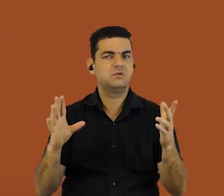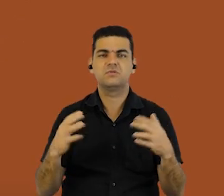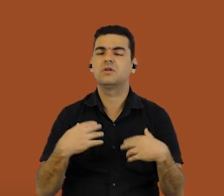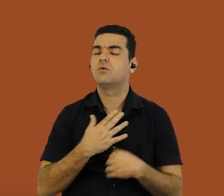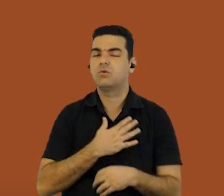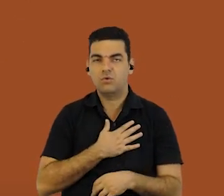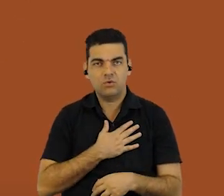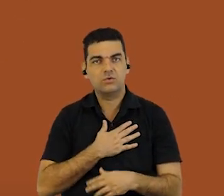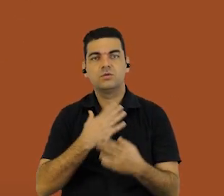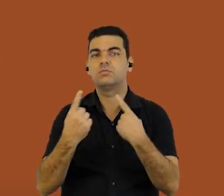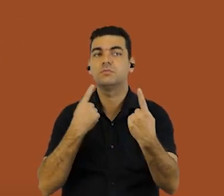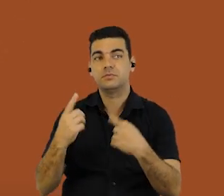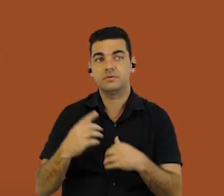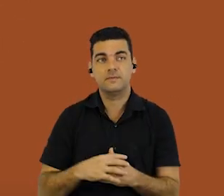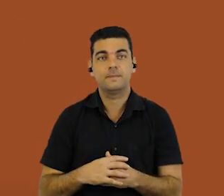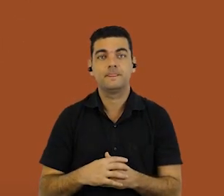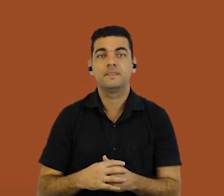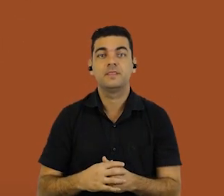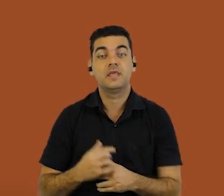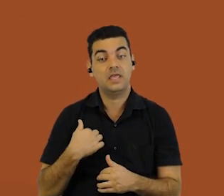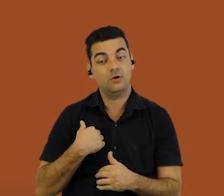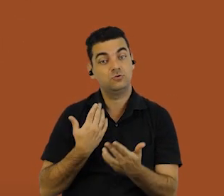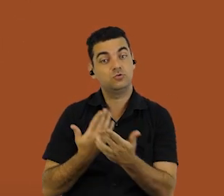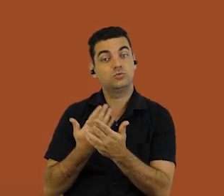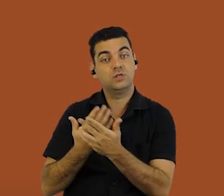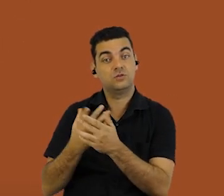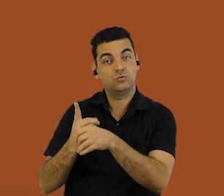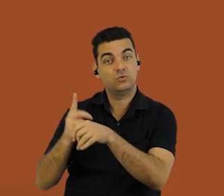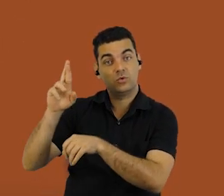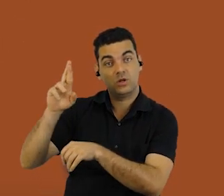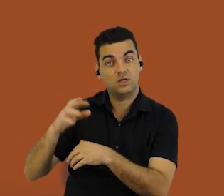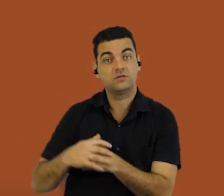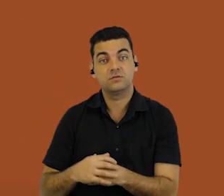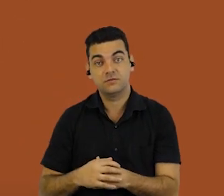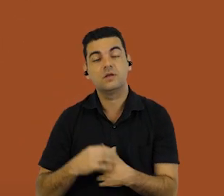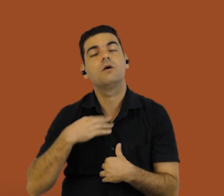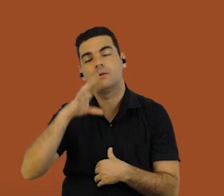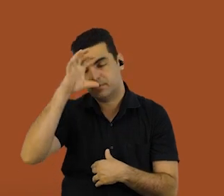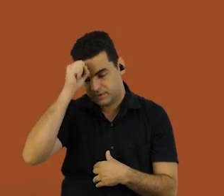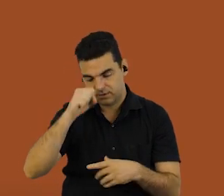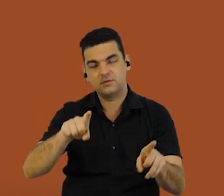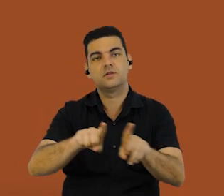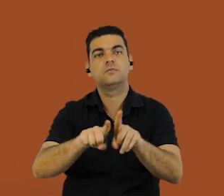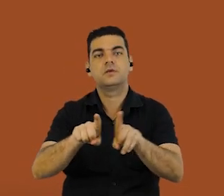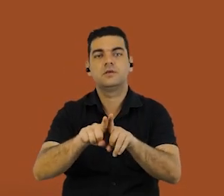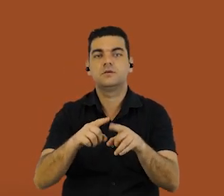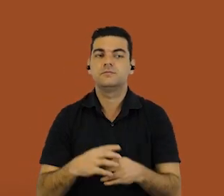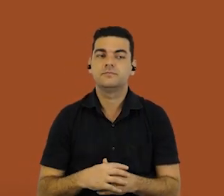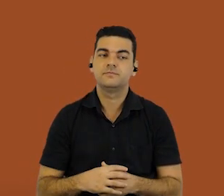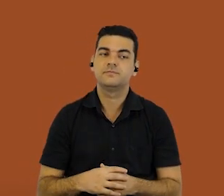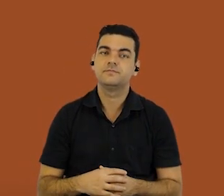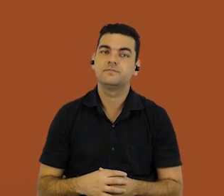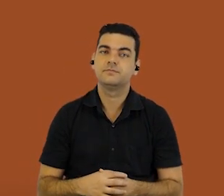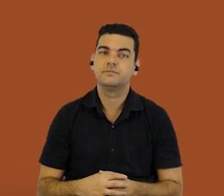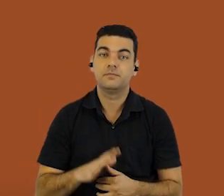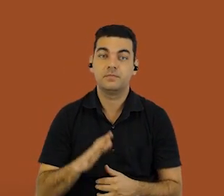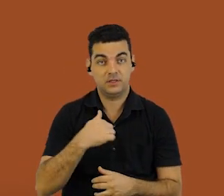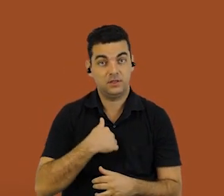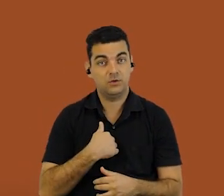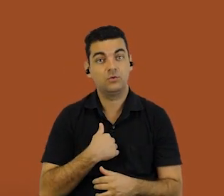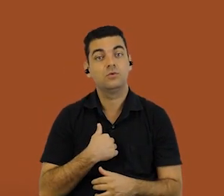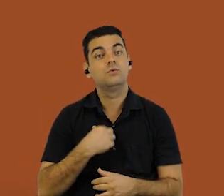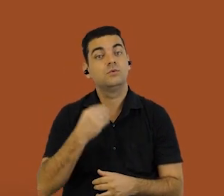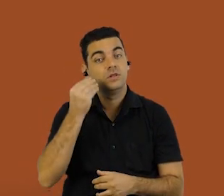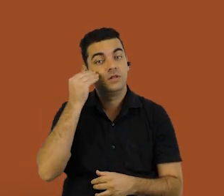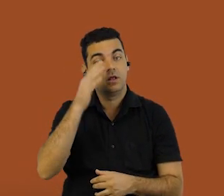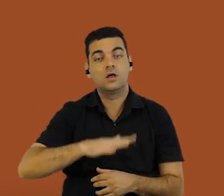muito bom estar falando. Eu estou em processo formativo, né? No doutoramento, estou lá aprendendo, mas estou também, né,